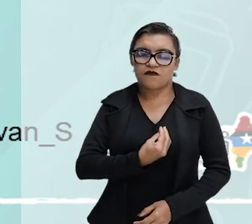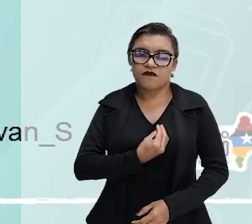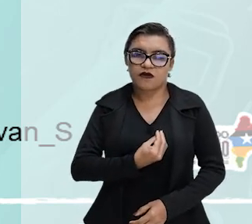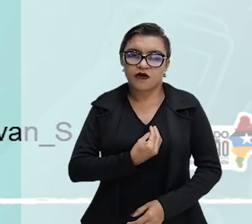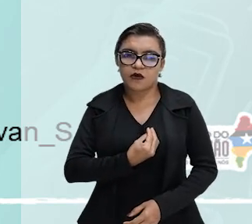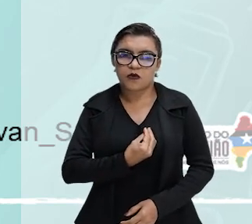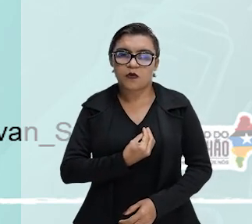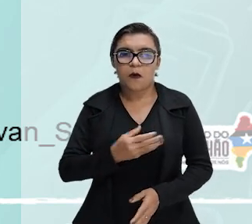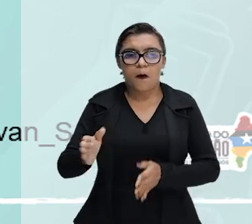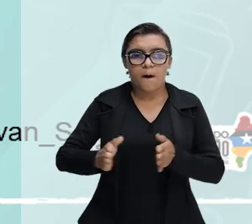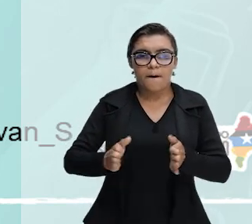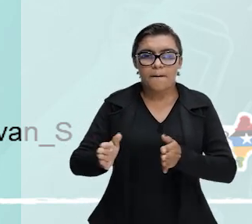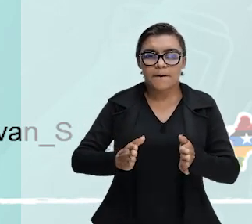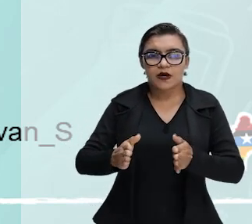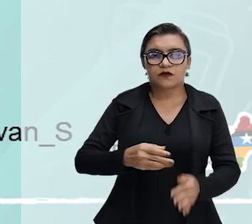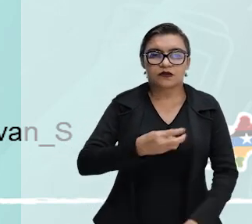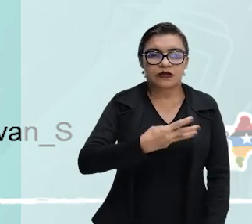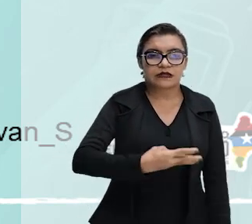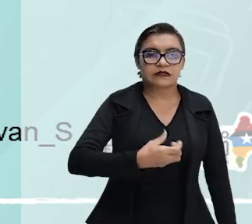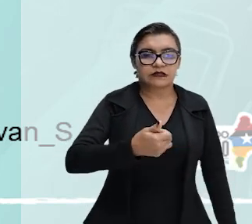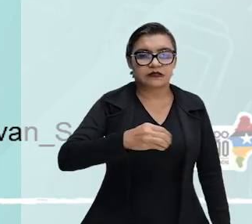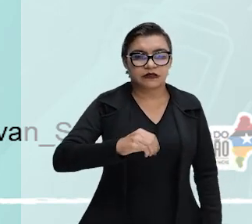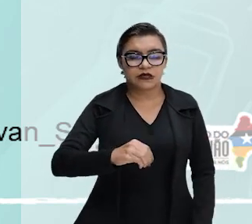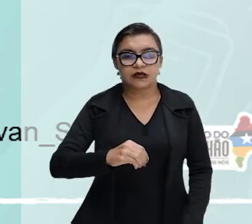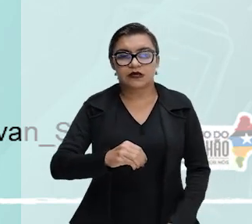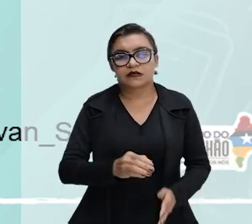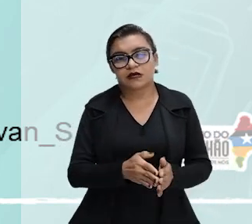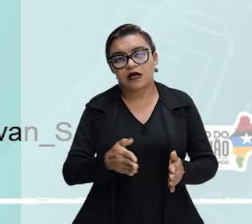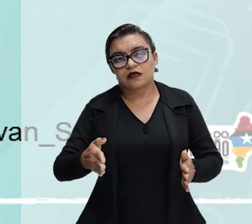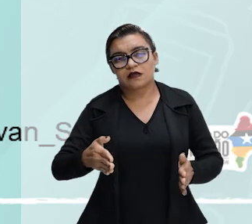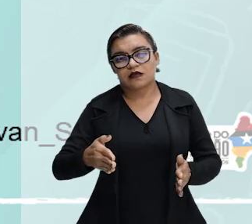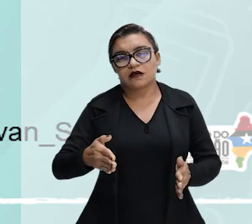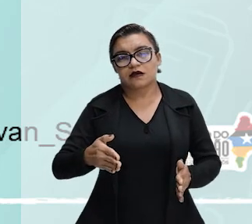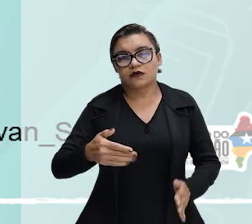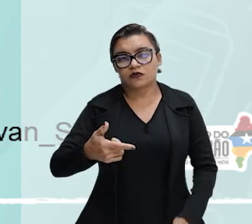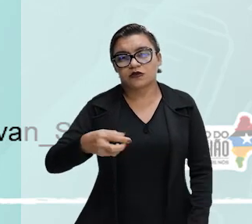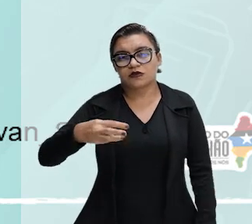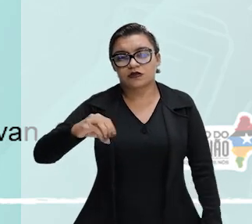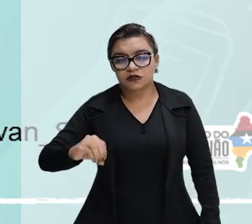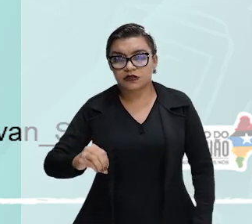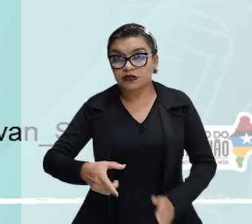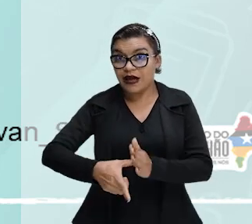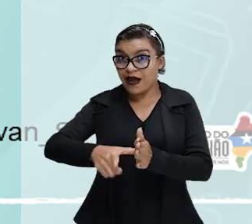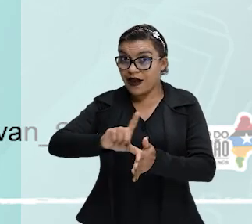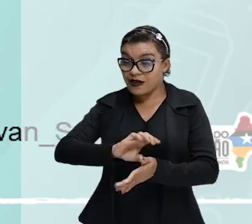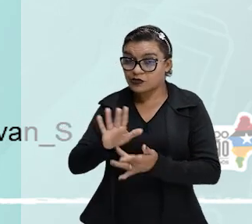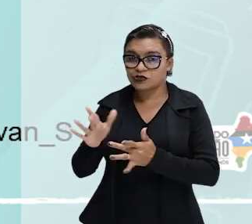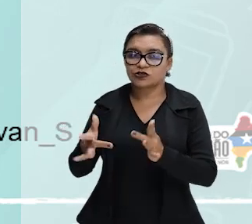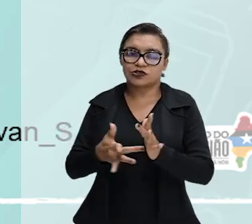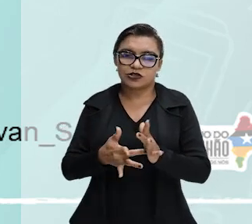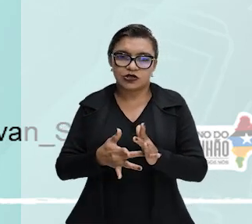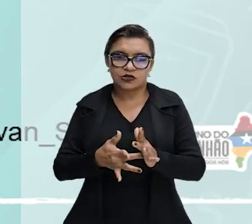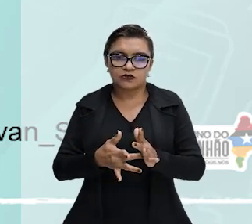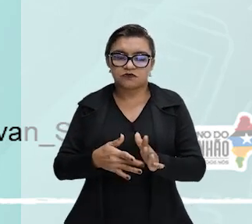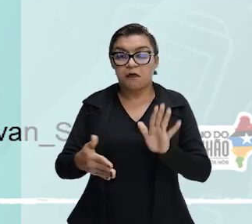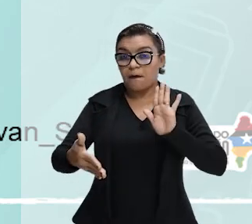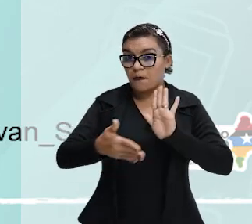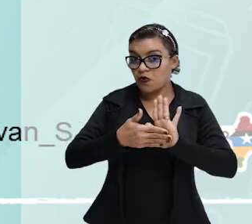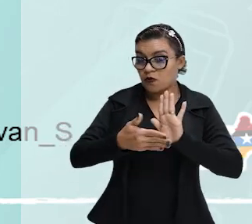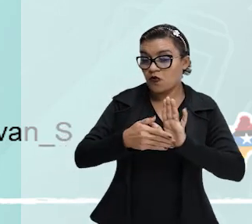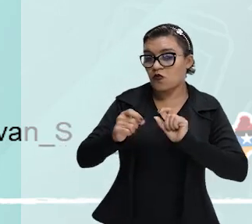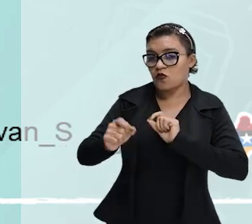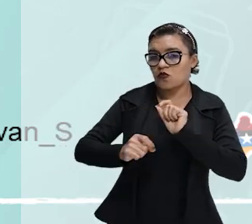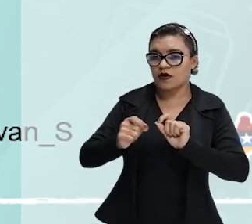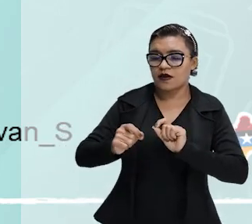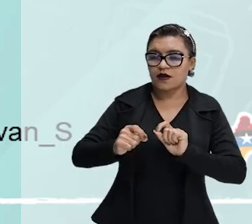anos antes de Cristo. Okay? Então ele vem muito antes do Copérnico. foi o primeiro a propor que a Terra se movia em